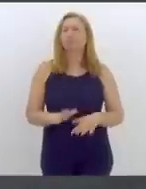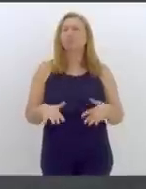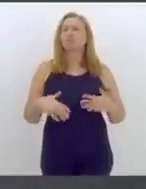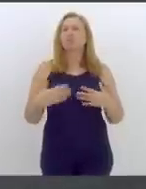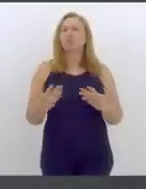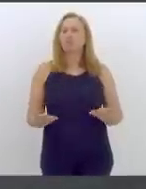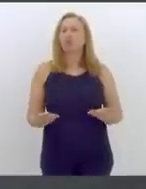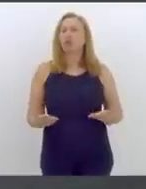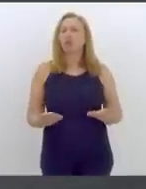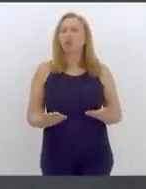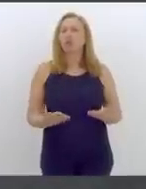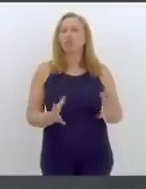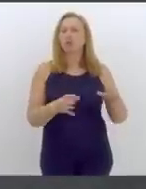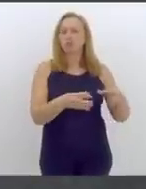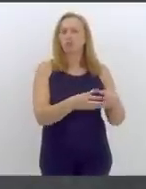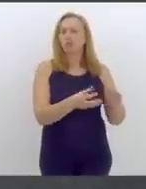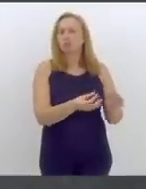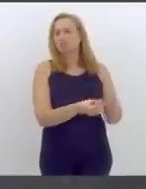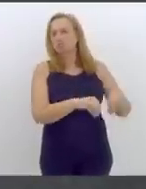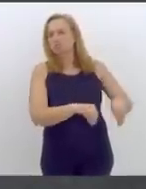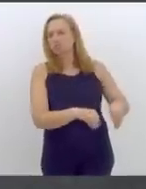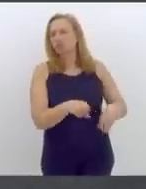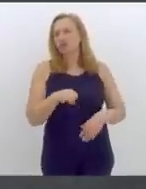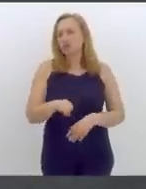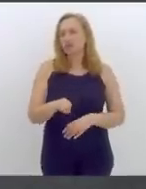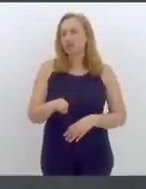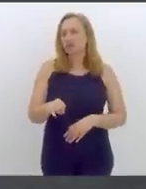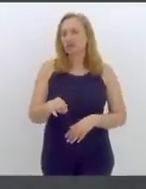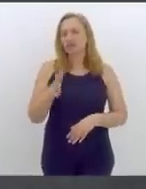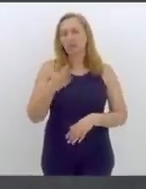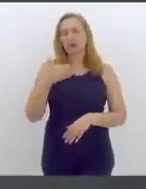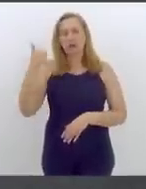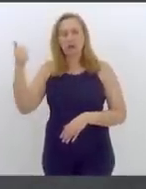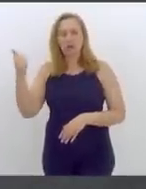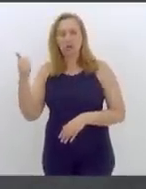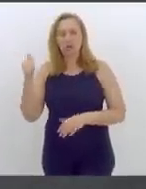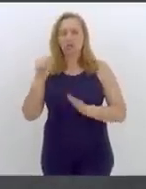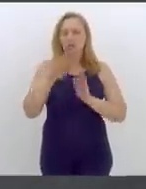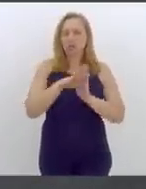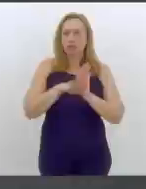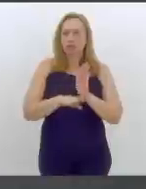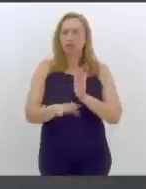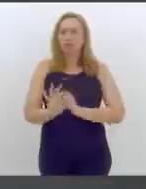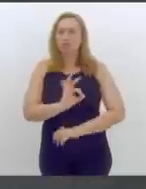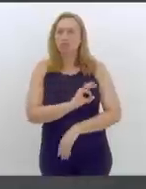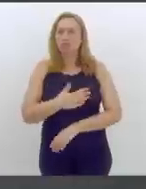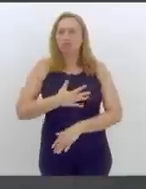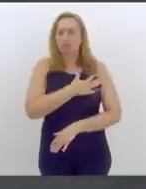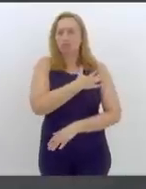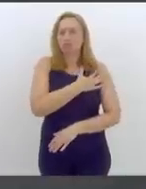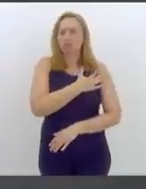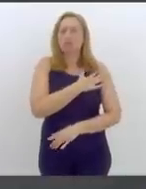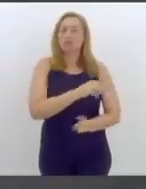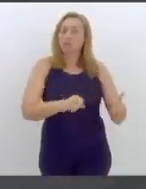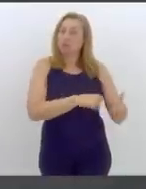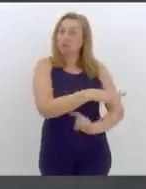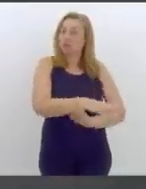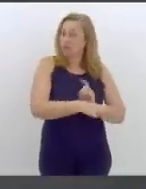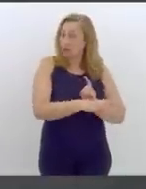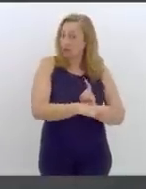que será afetado se der uma escala melhor humanizada por policial militar a sociedade de fato